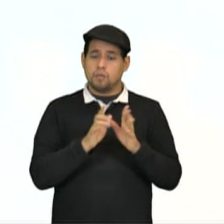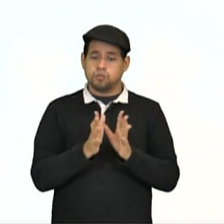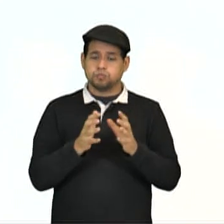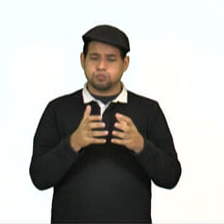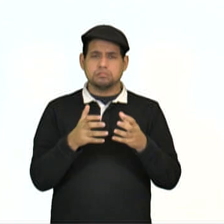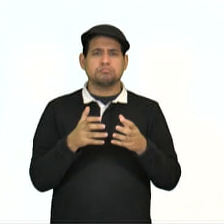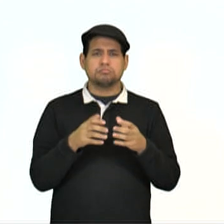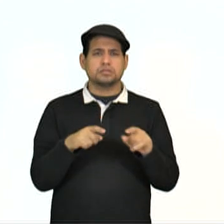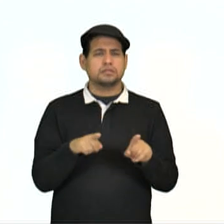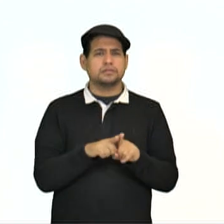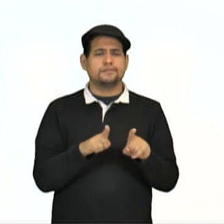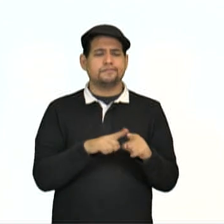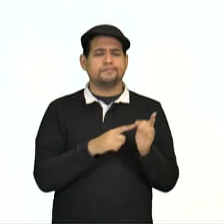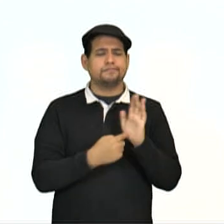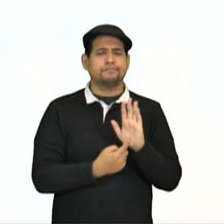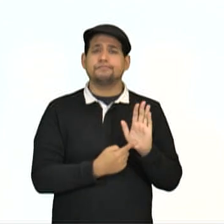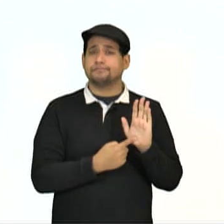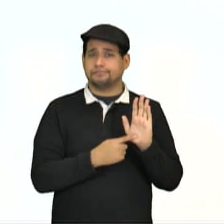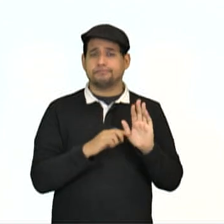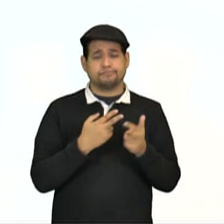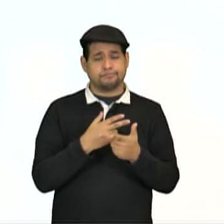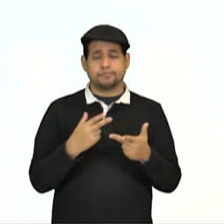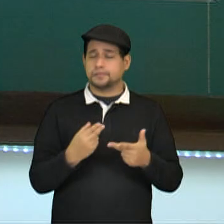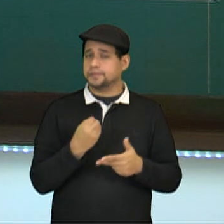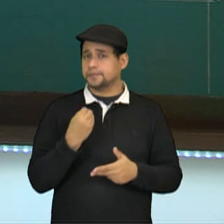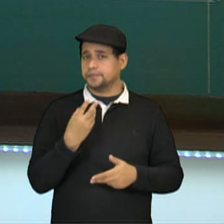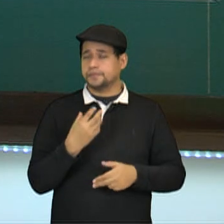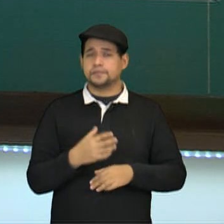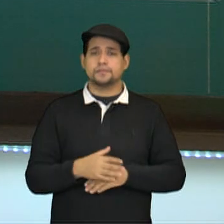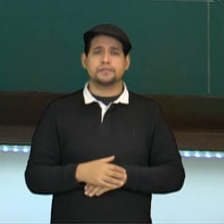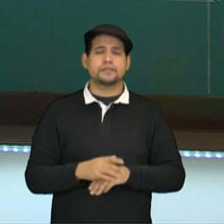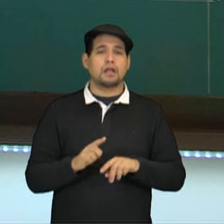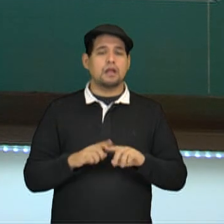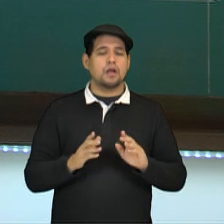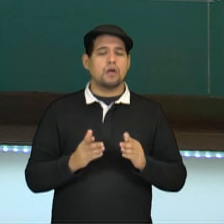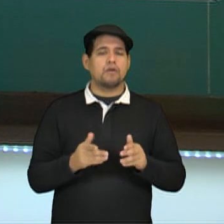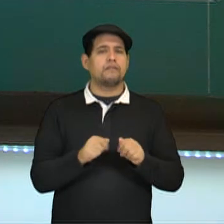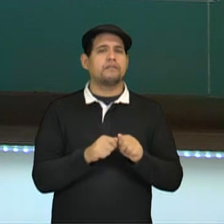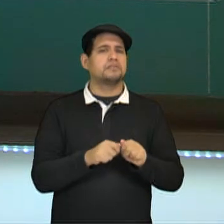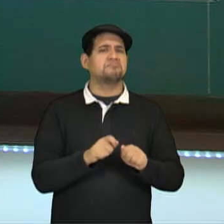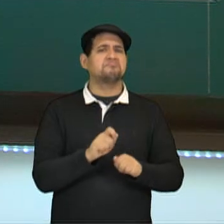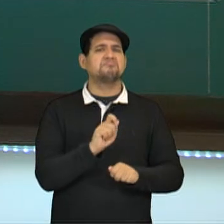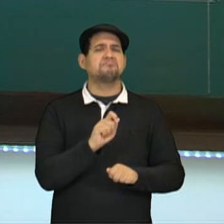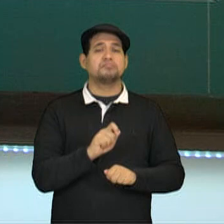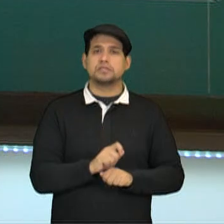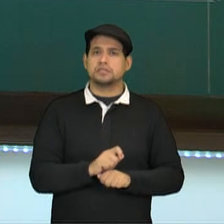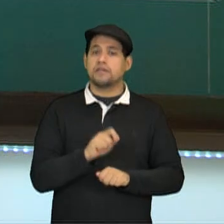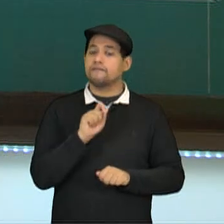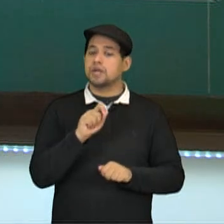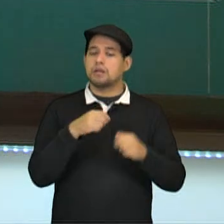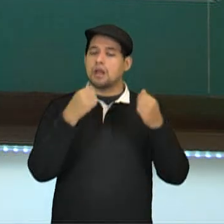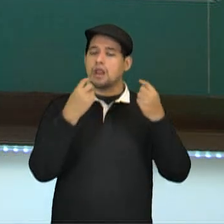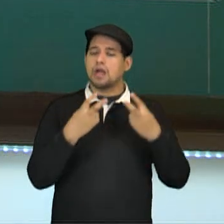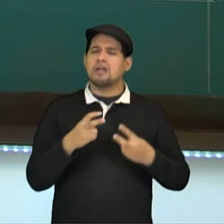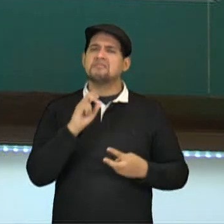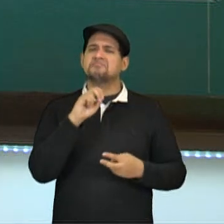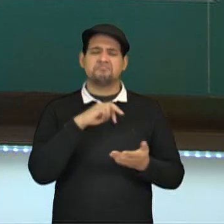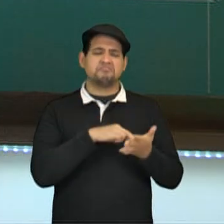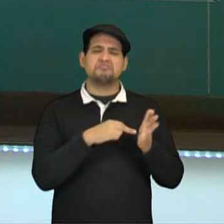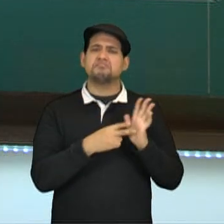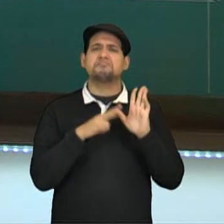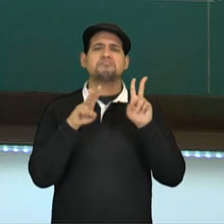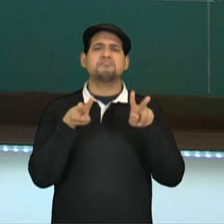o que lhes traz vantagens. Então, agora você vai fazer o quê? Você vai comentar o significado